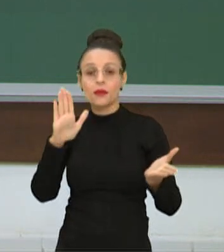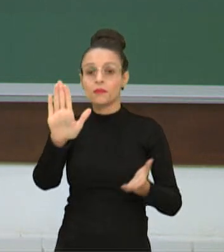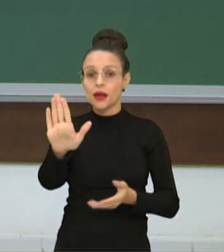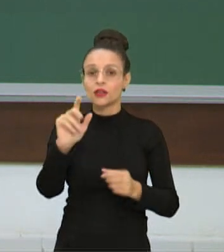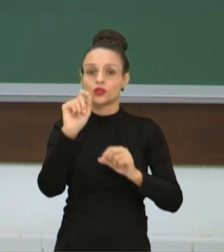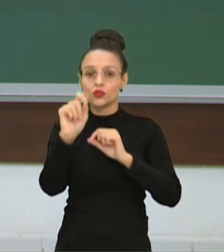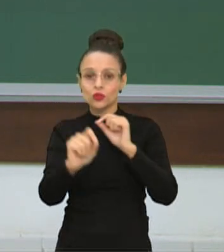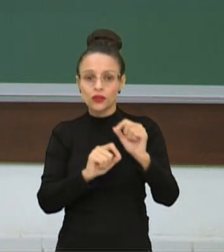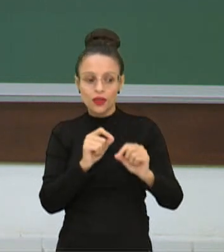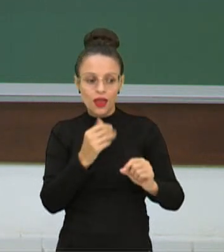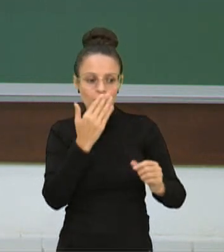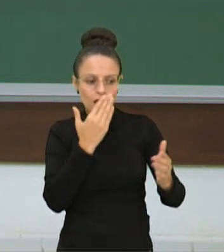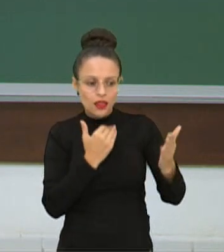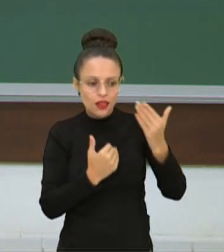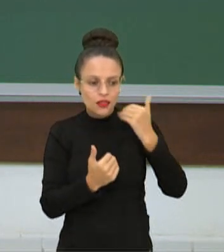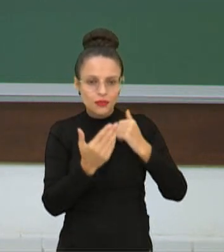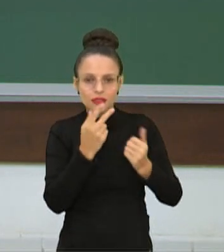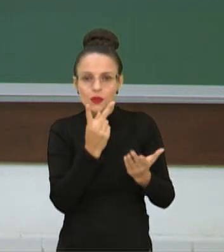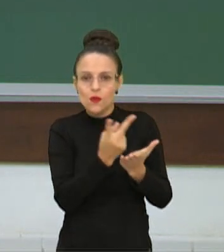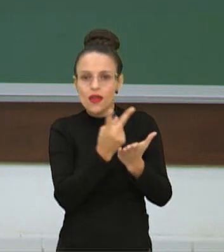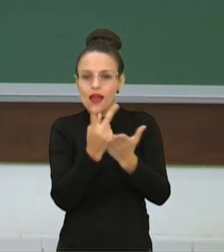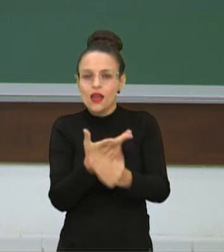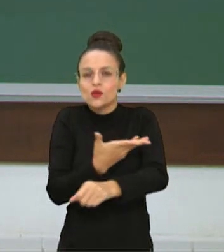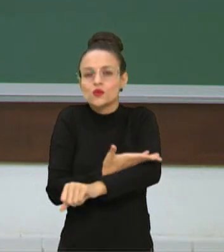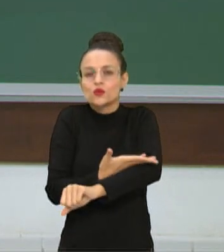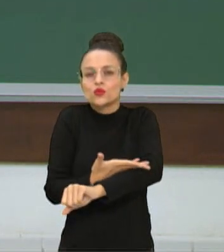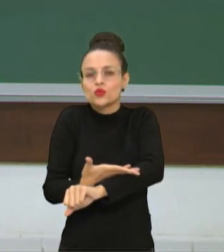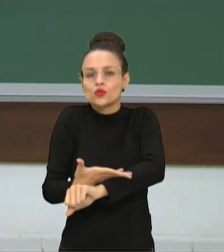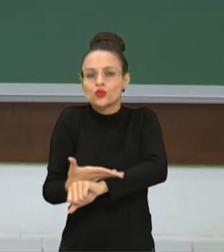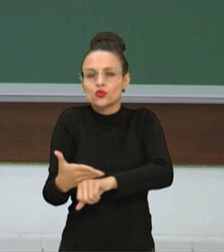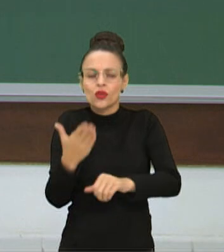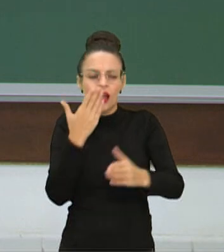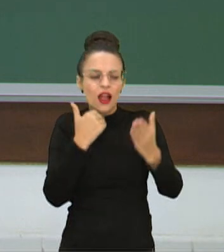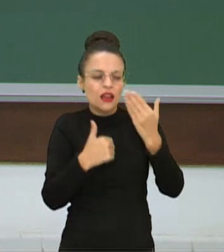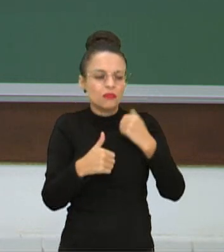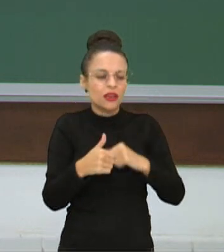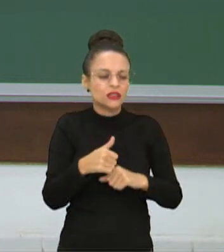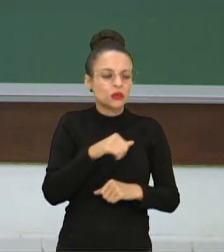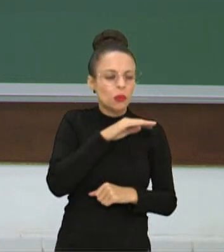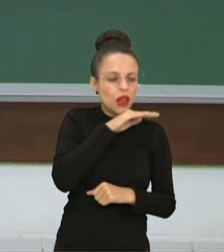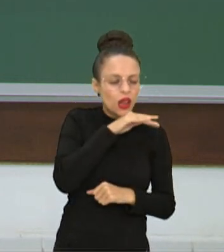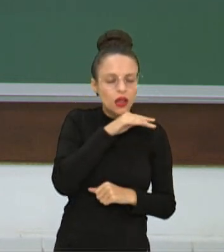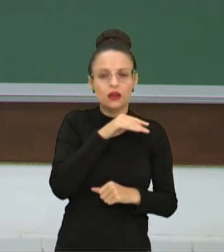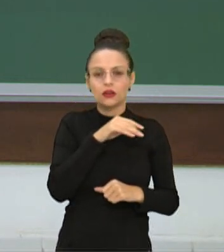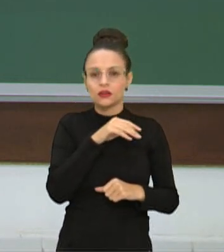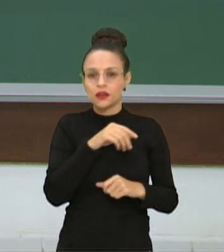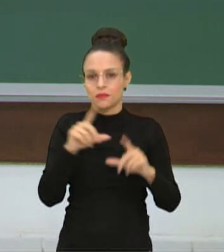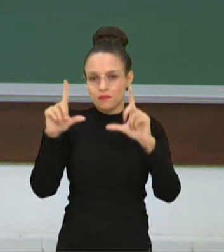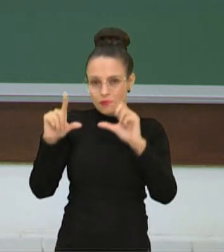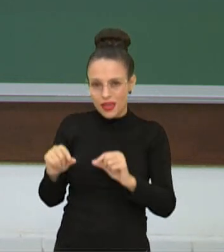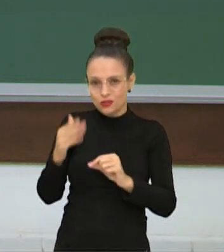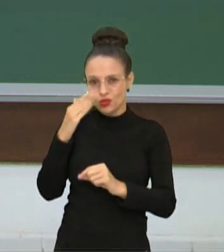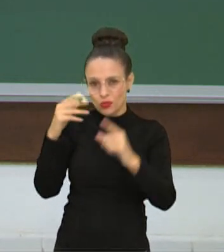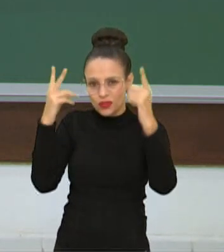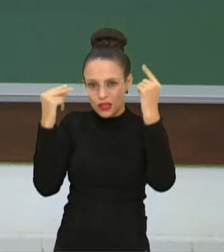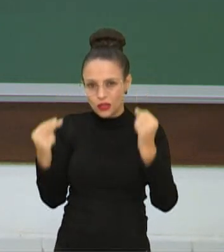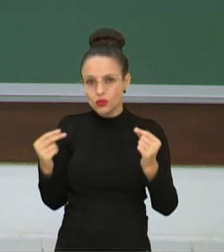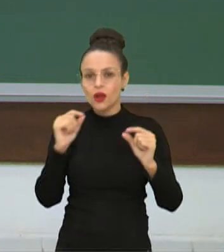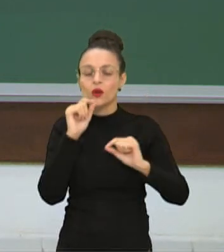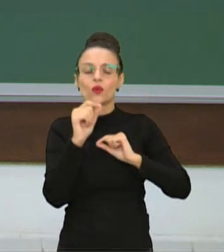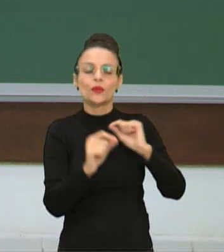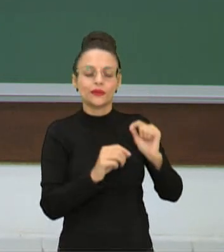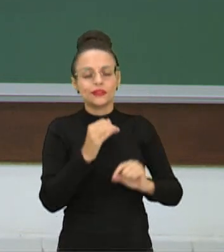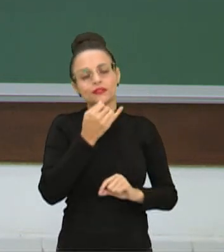Porém, com alimentação errada, com hábitos, né, de comer muita porcaria e menos alimentos naturais,